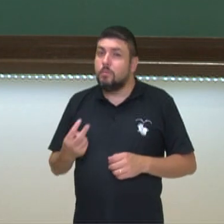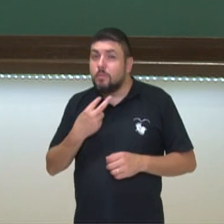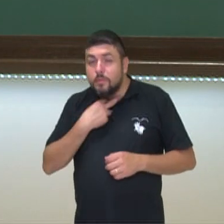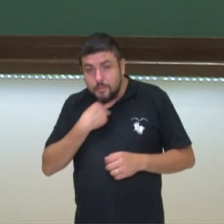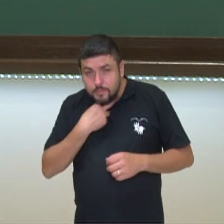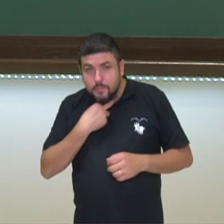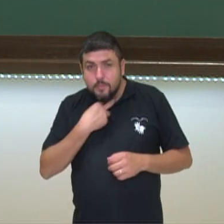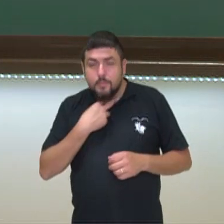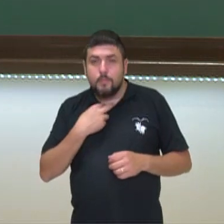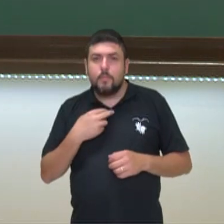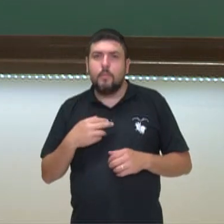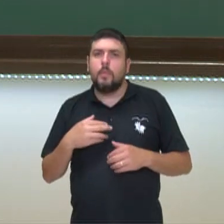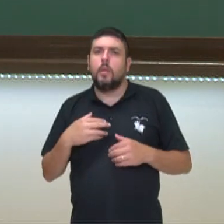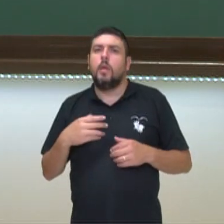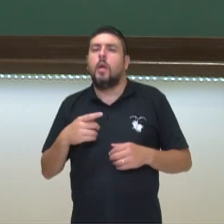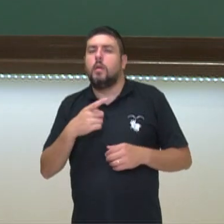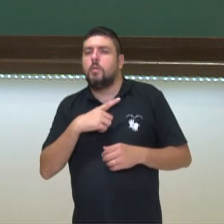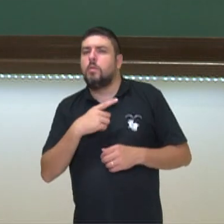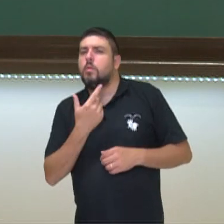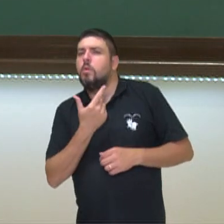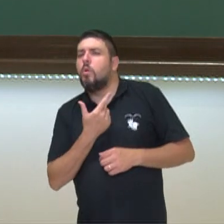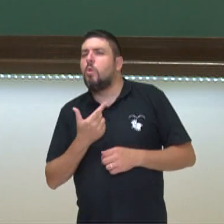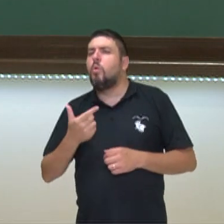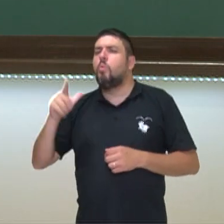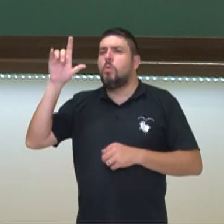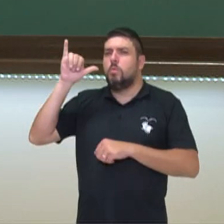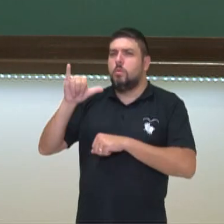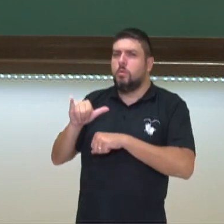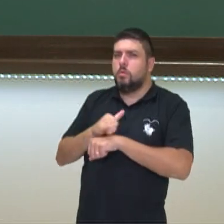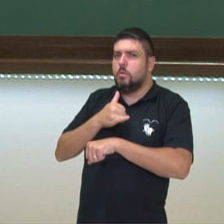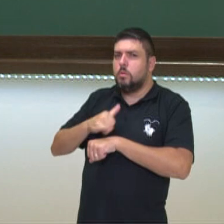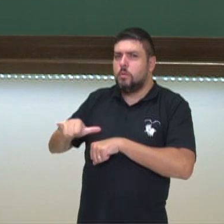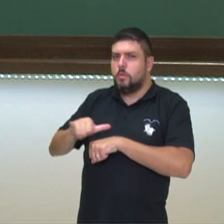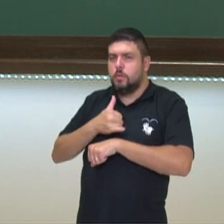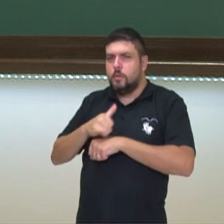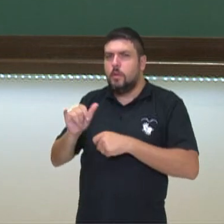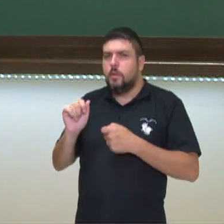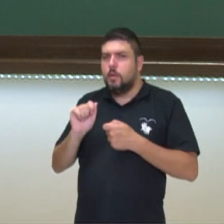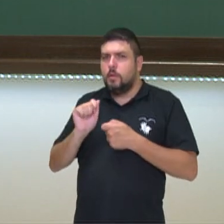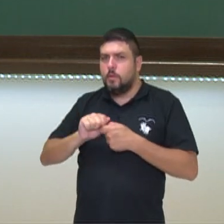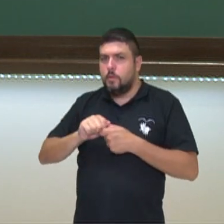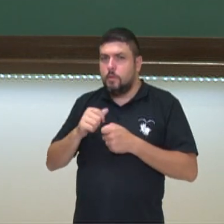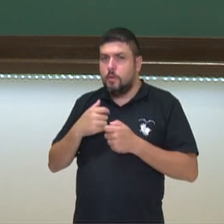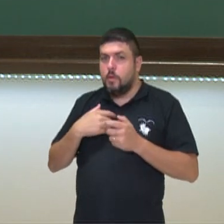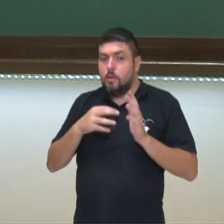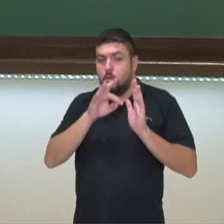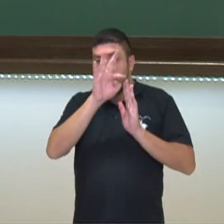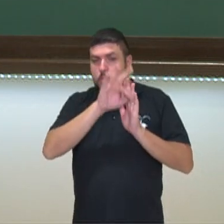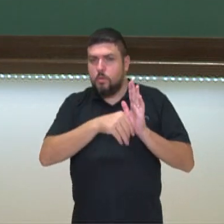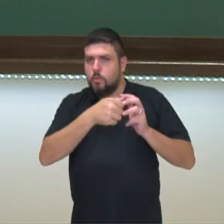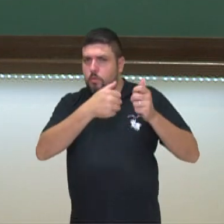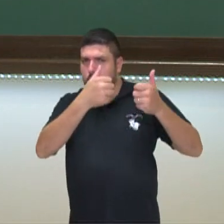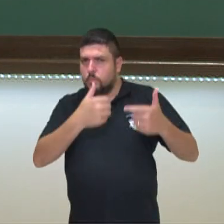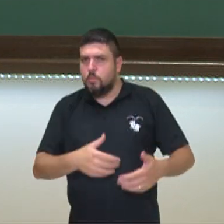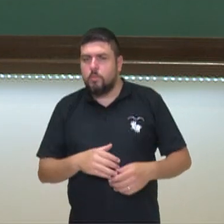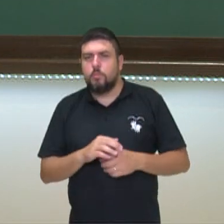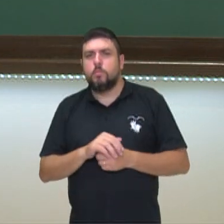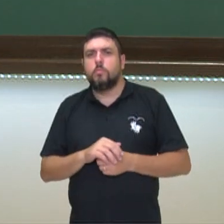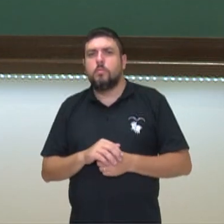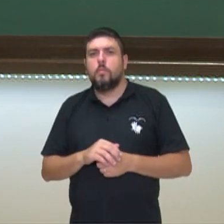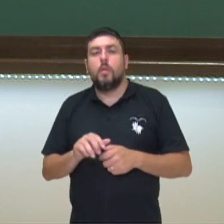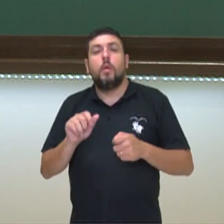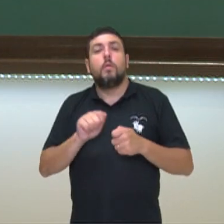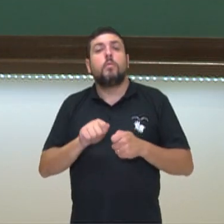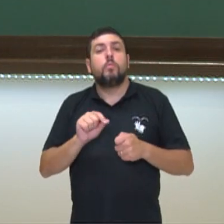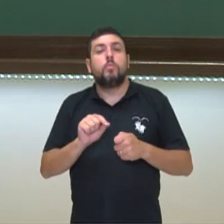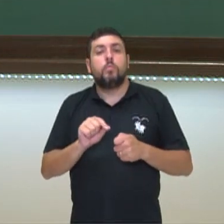espaço. Então, nós temos outras alternativas ali que tem dentro do nosso texto, que seria fazer